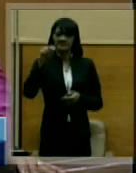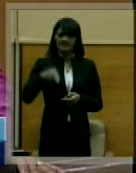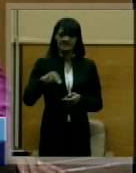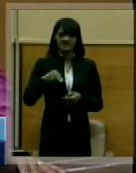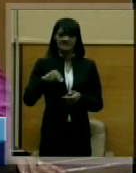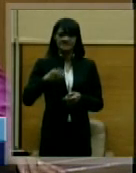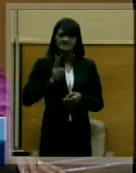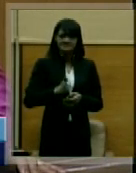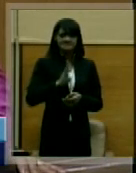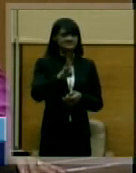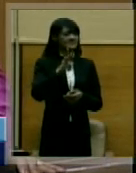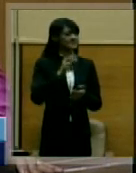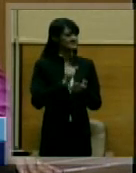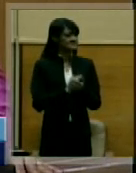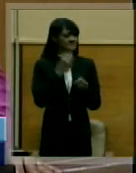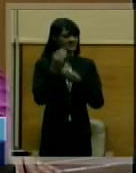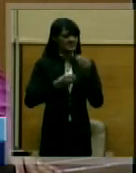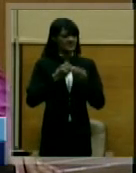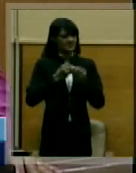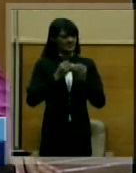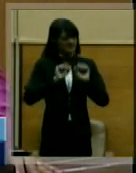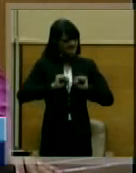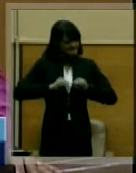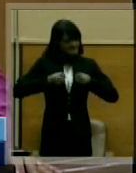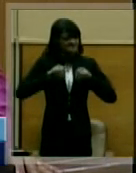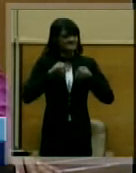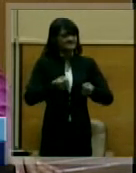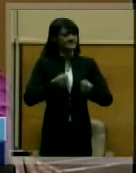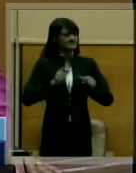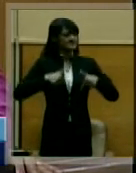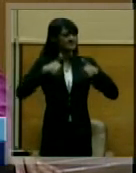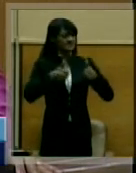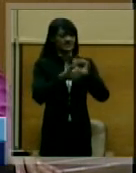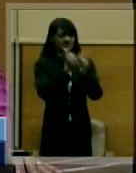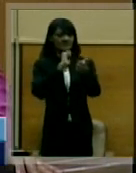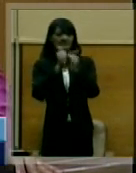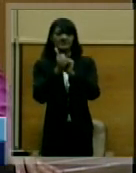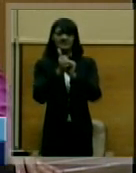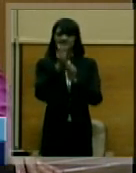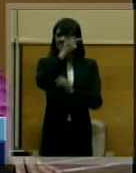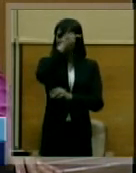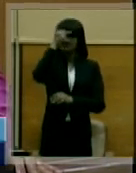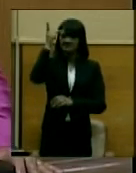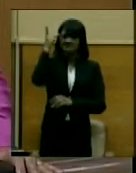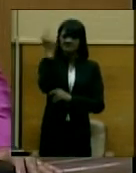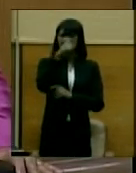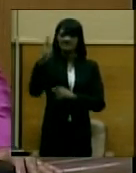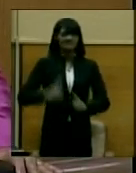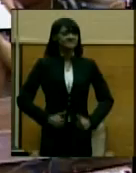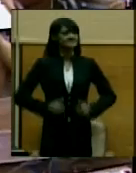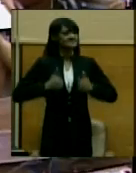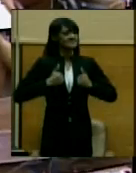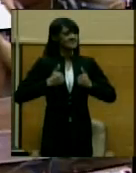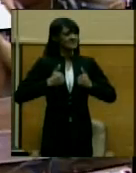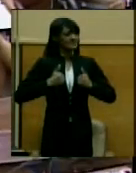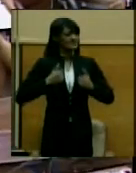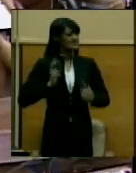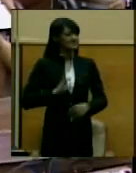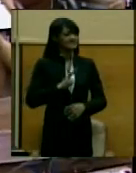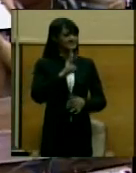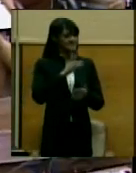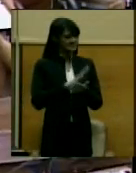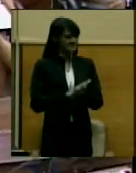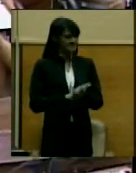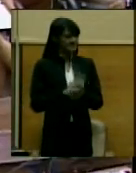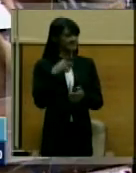que buscaram no esporte, mesmo de superar suas limitações, grandes atletas sergipanos que muito nos orgulham com seus títulos. Temos